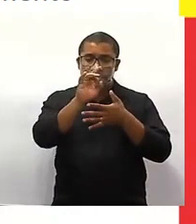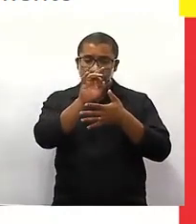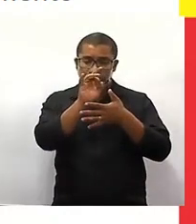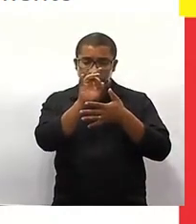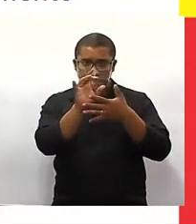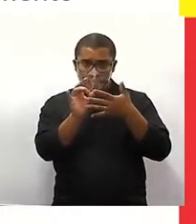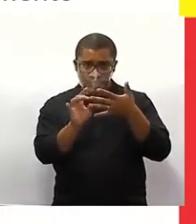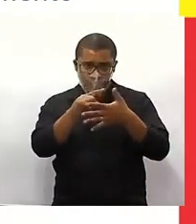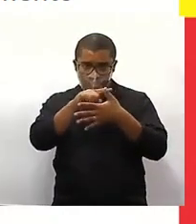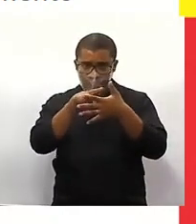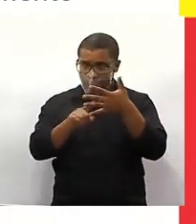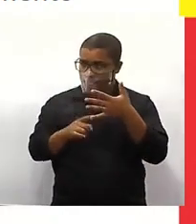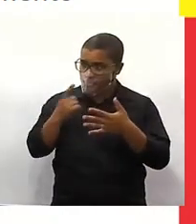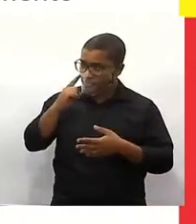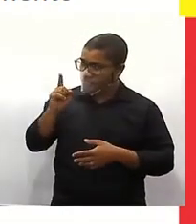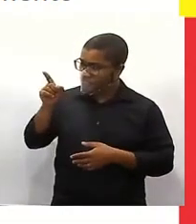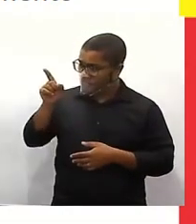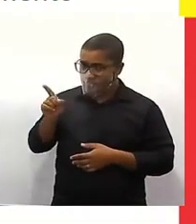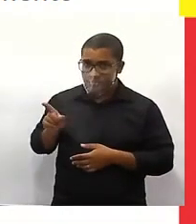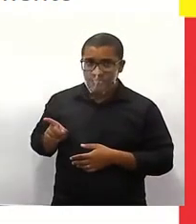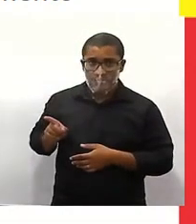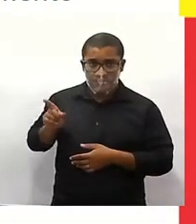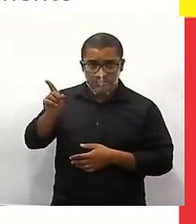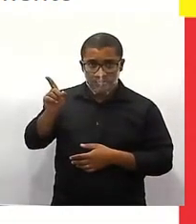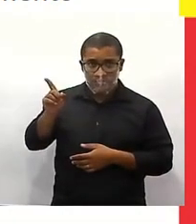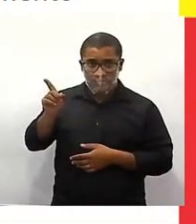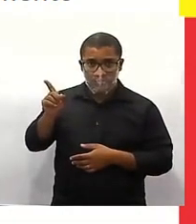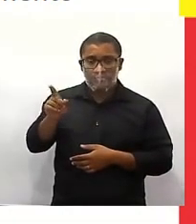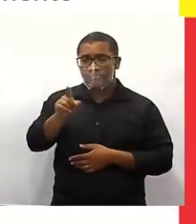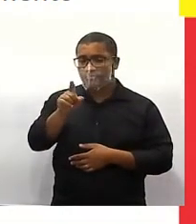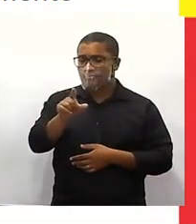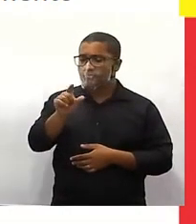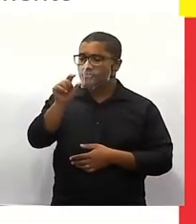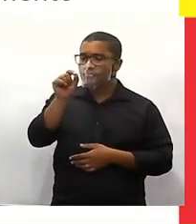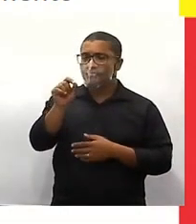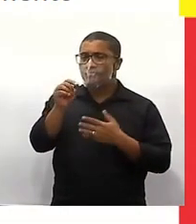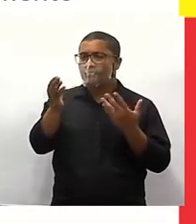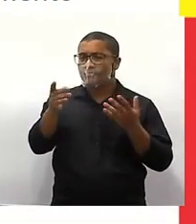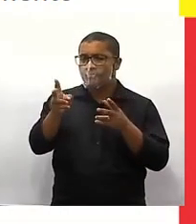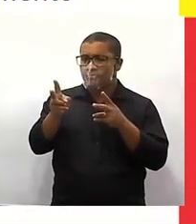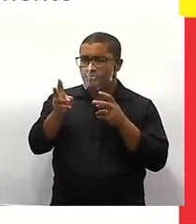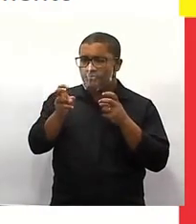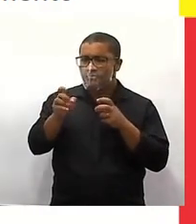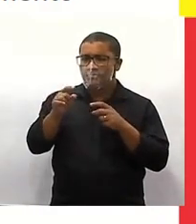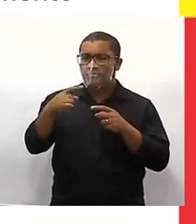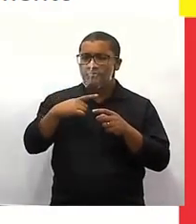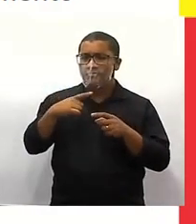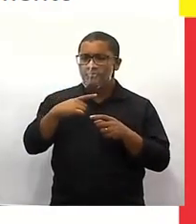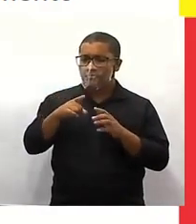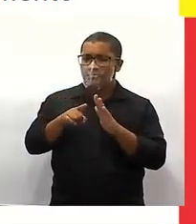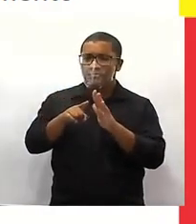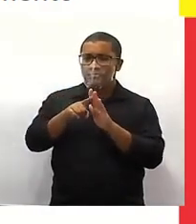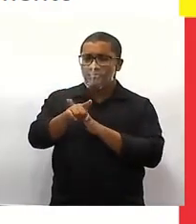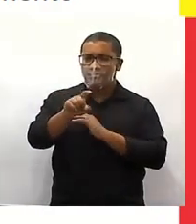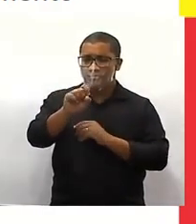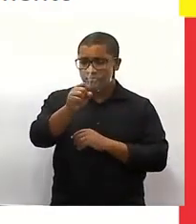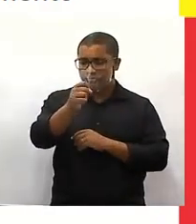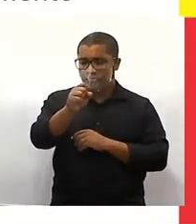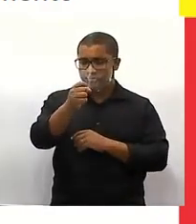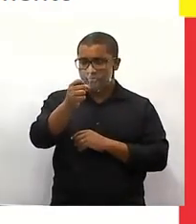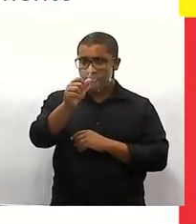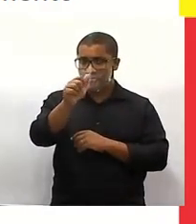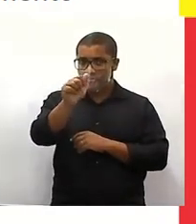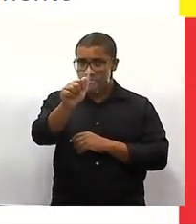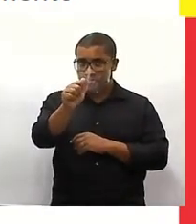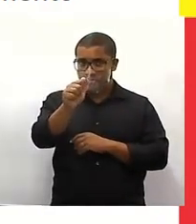ecogeografia ou possibilismo geográfico. Perceba bem que essa questão do SSA